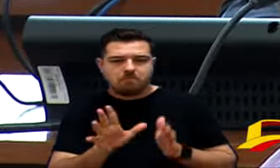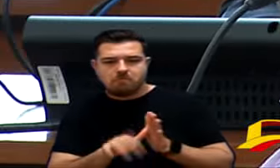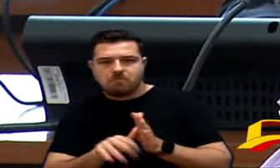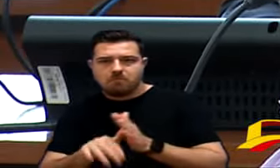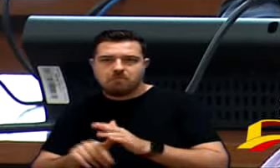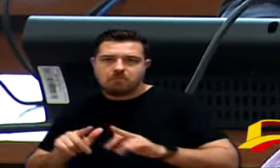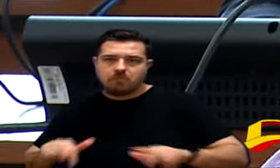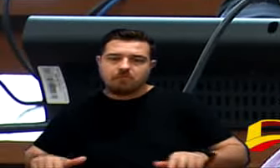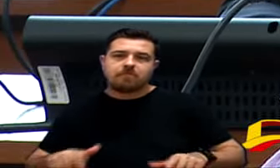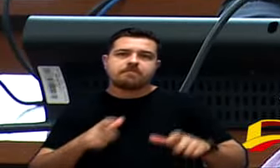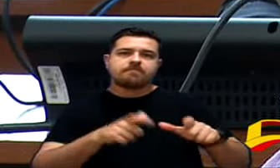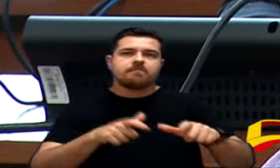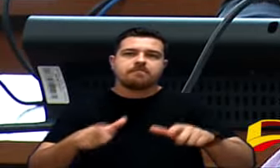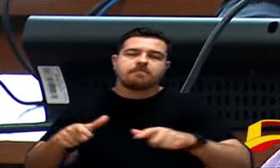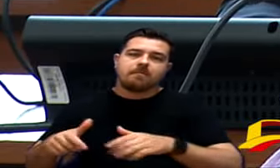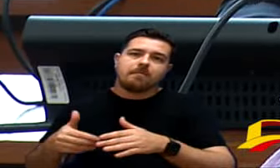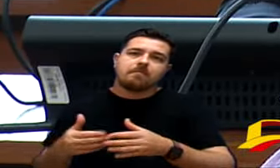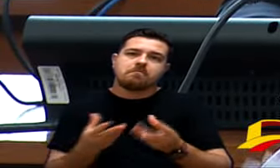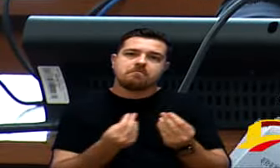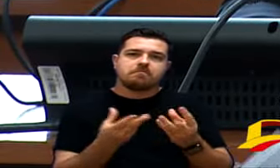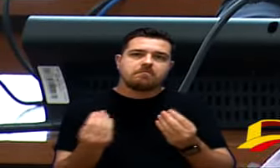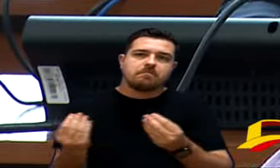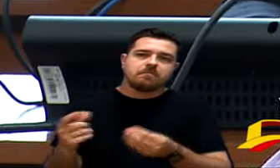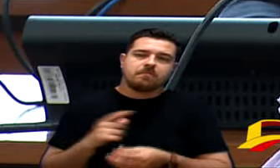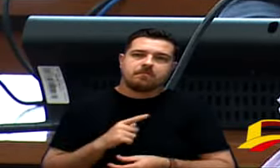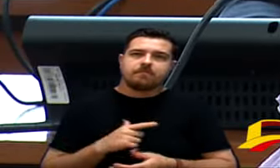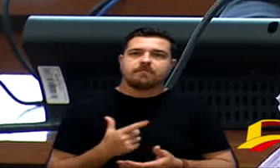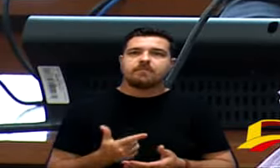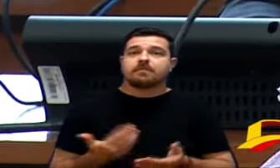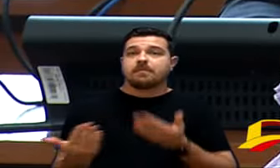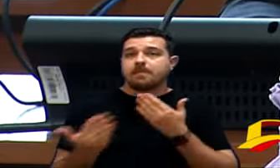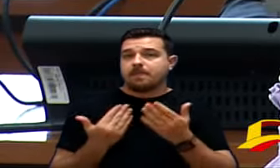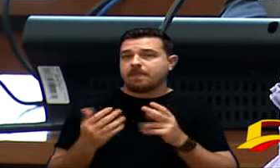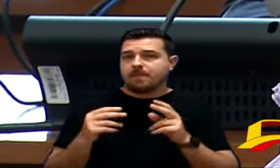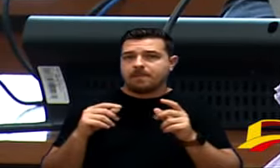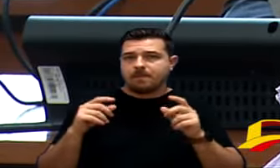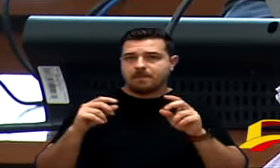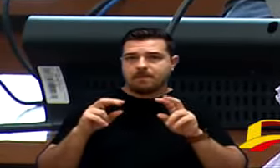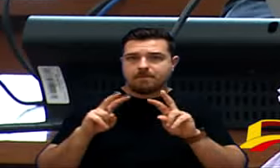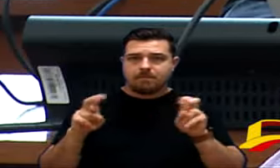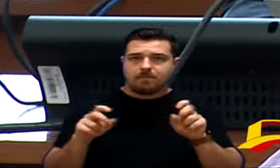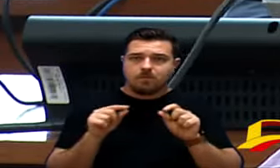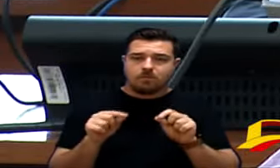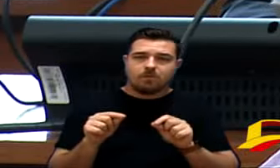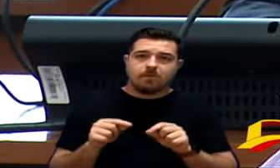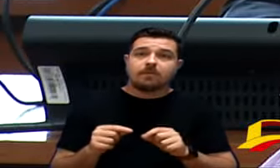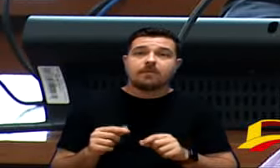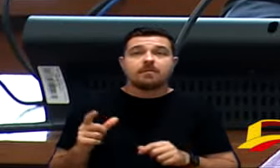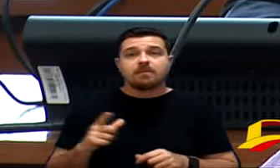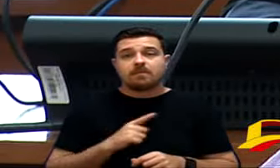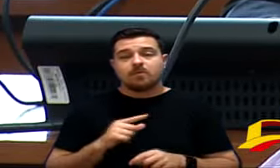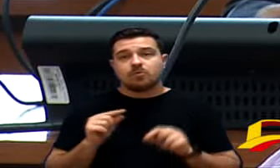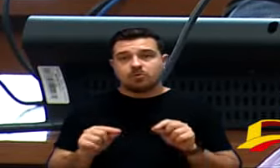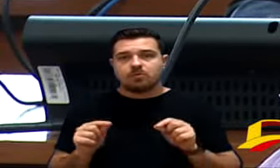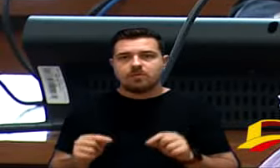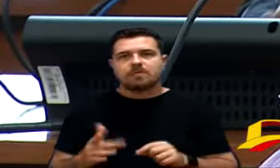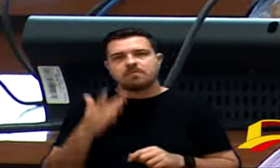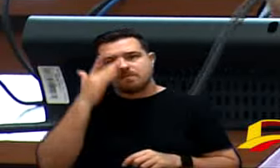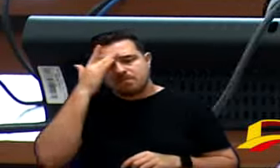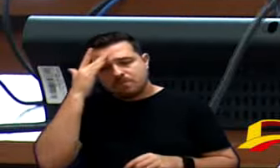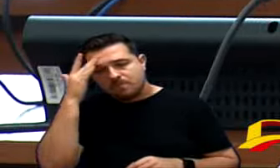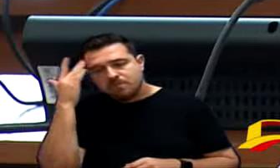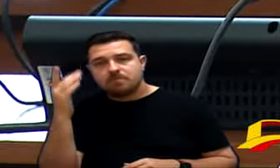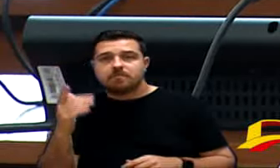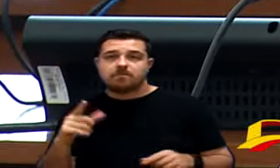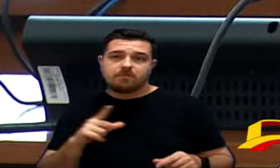várias localidades da cidade e o que a gente sempre comenta que assim a gente tem até as pessoas TM uma